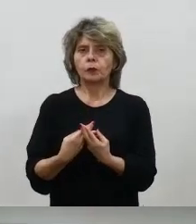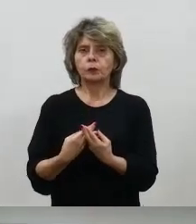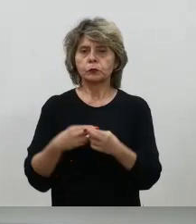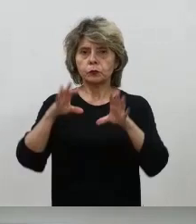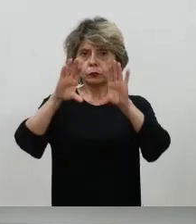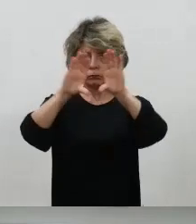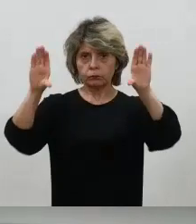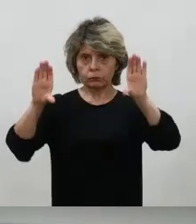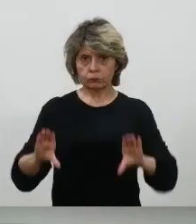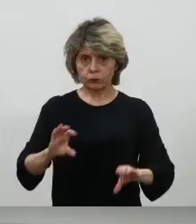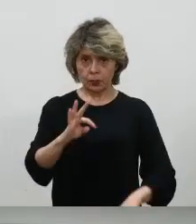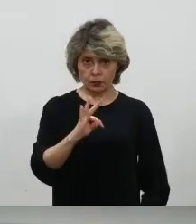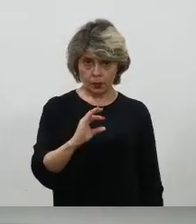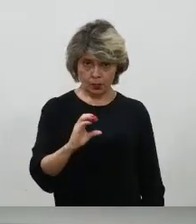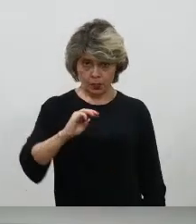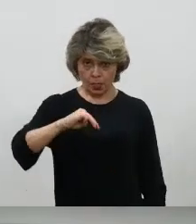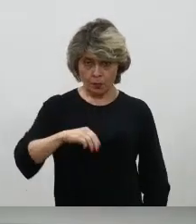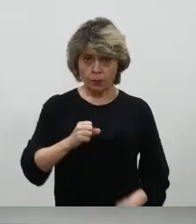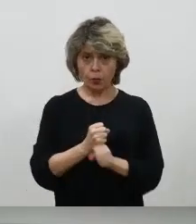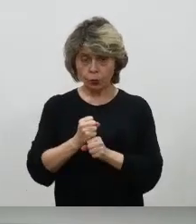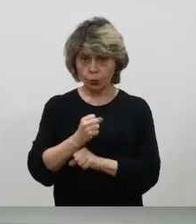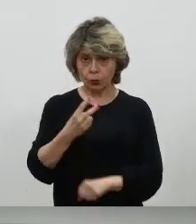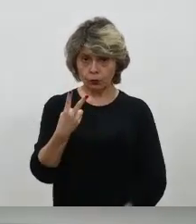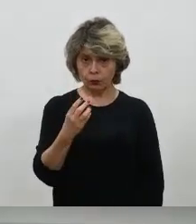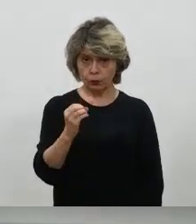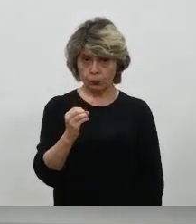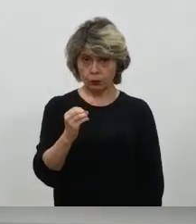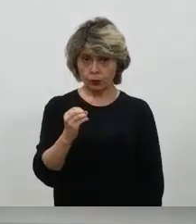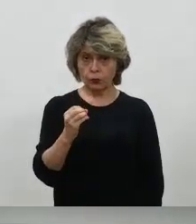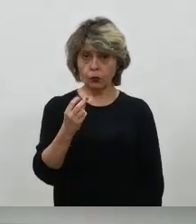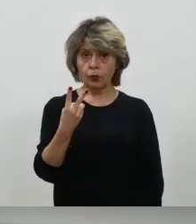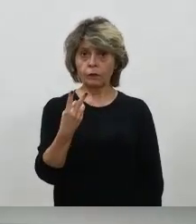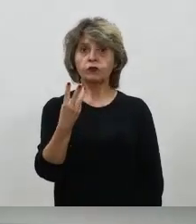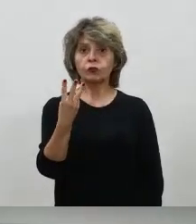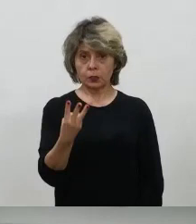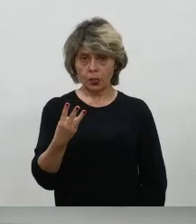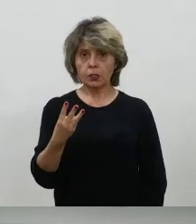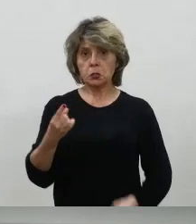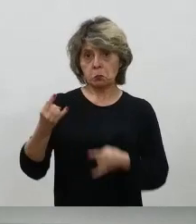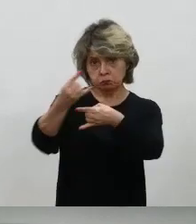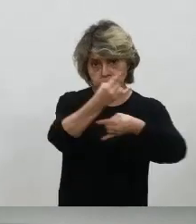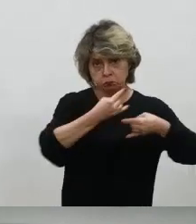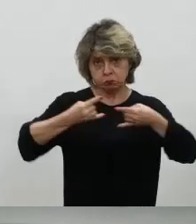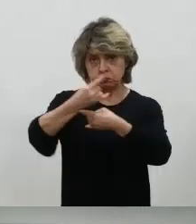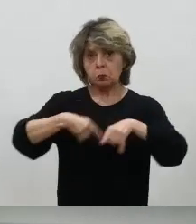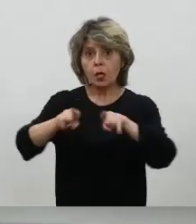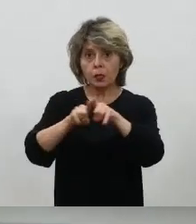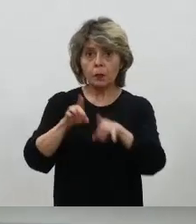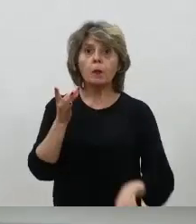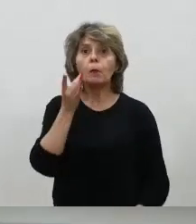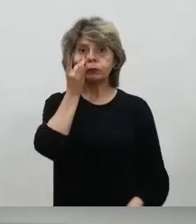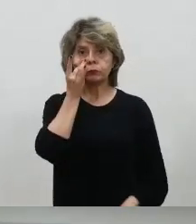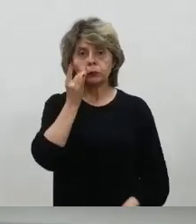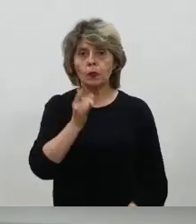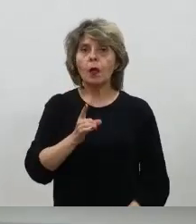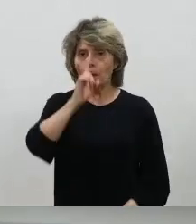Municípios do Estado de Goiás no ano de 2023 em caráter telepresencial extraordinário determinando que fosse